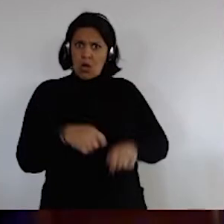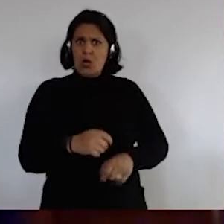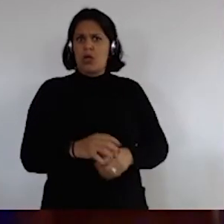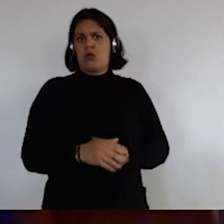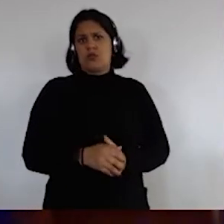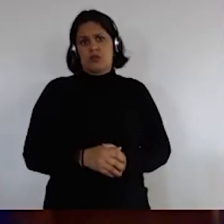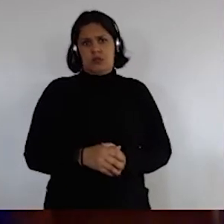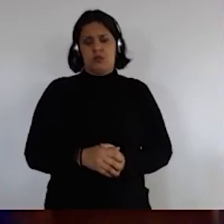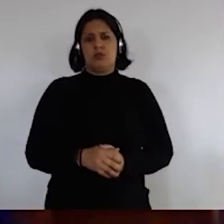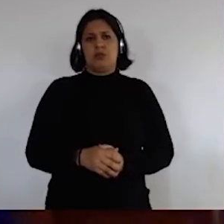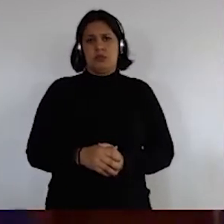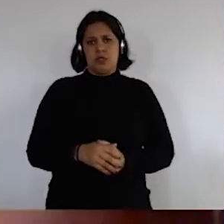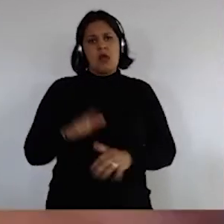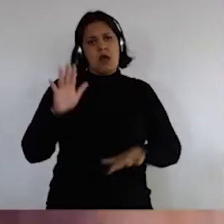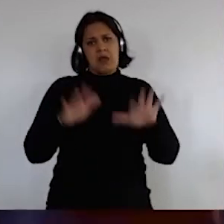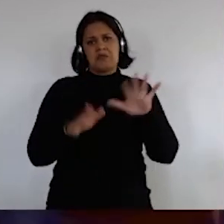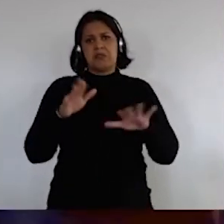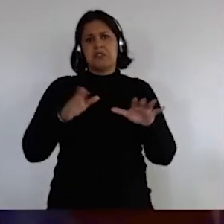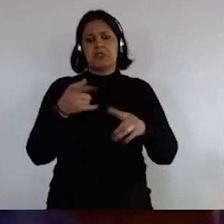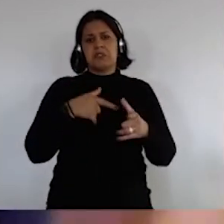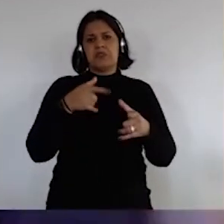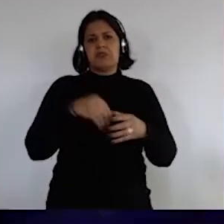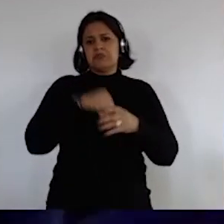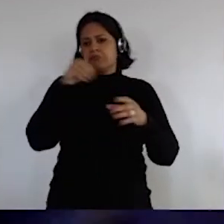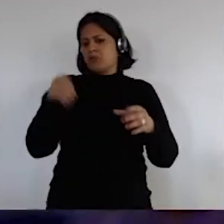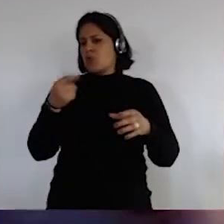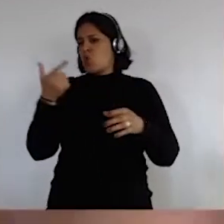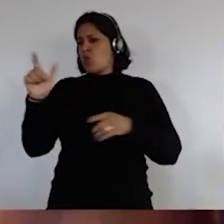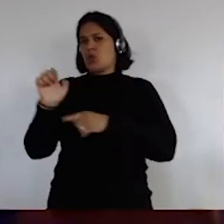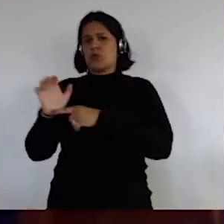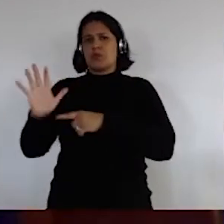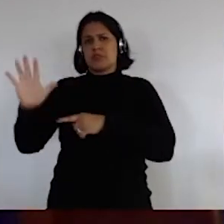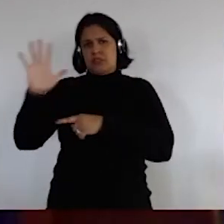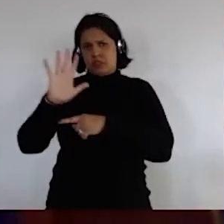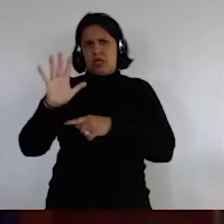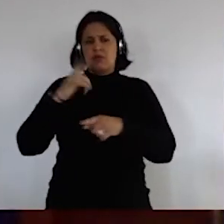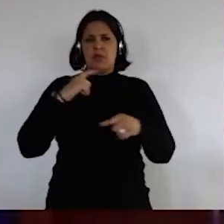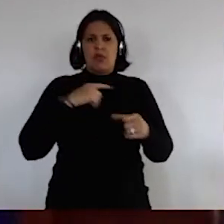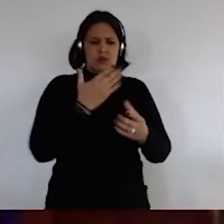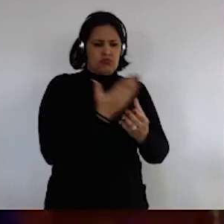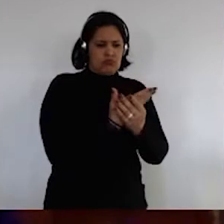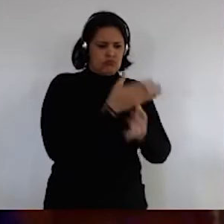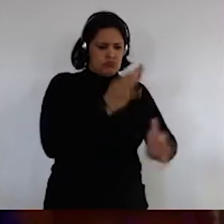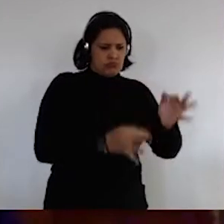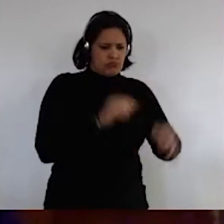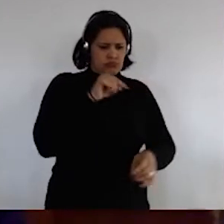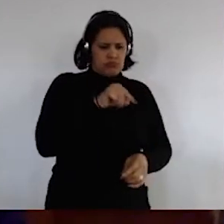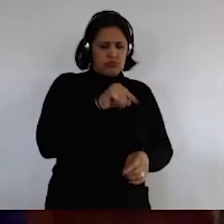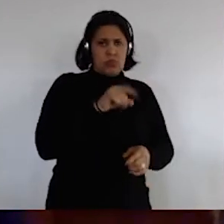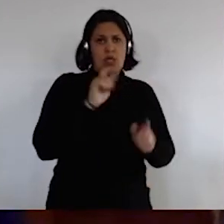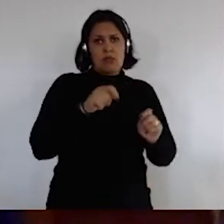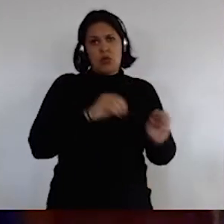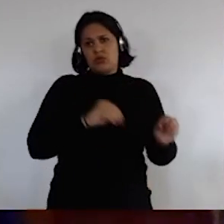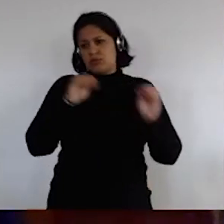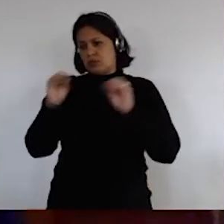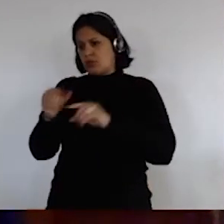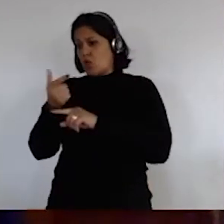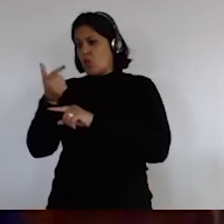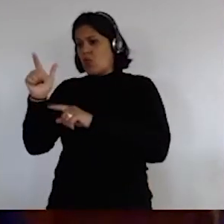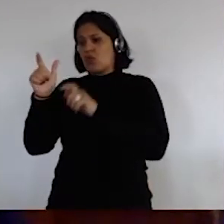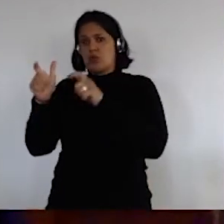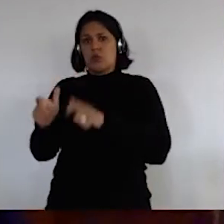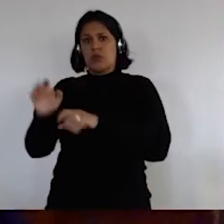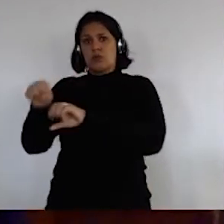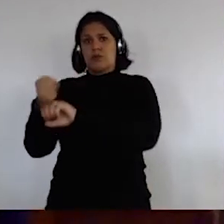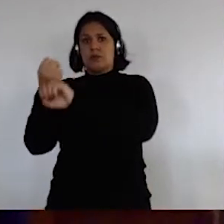da sua comarca, ou da comarca que esteja o processo, do tribunal que esteja o processo sendo julgado, e que ele poderá optar por